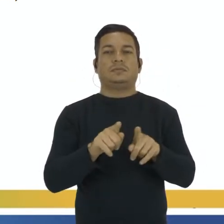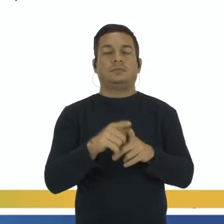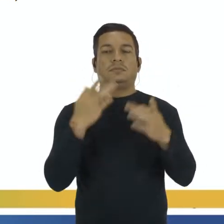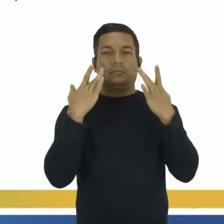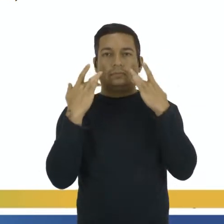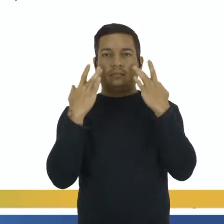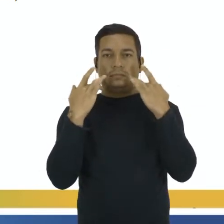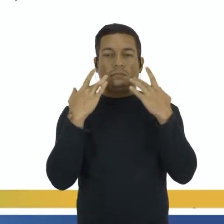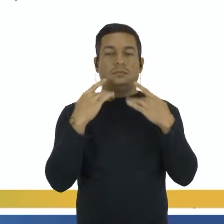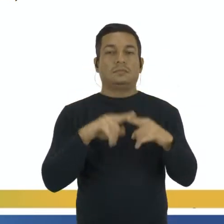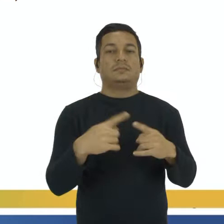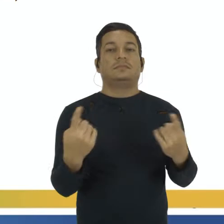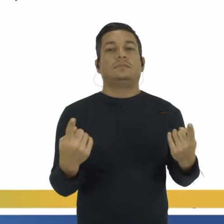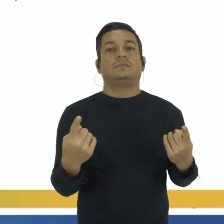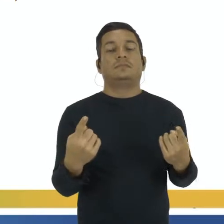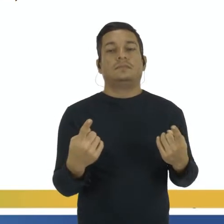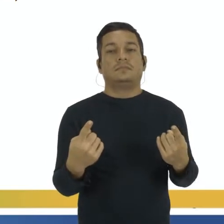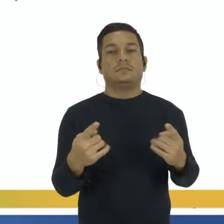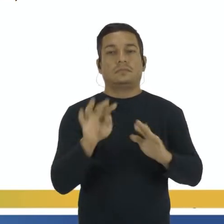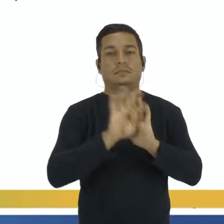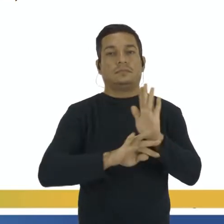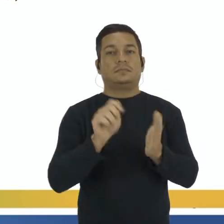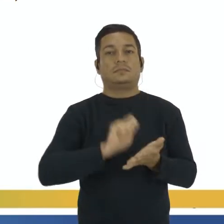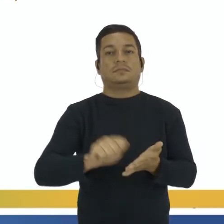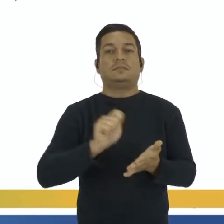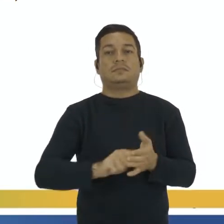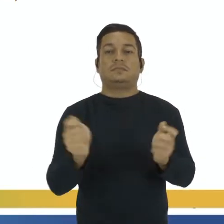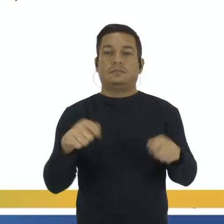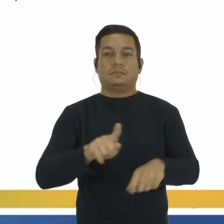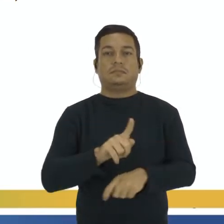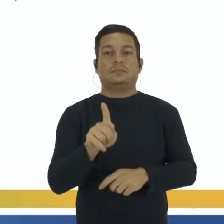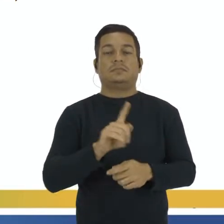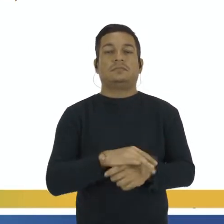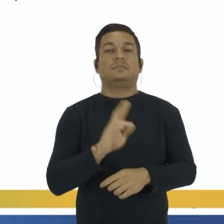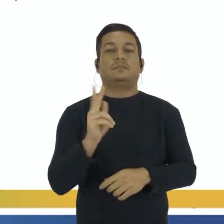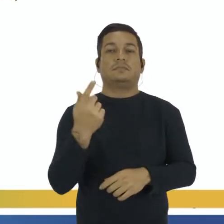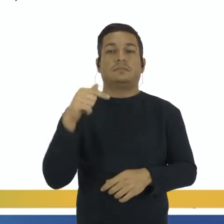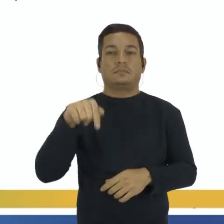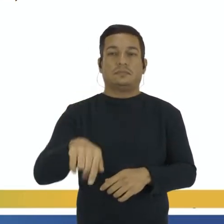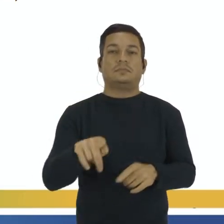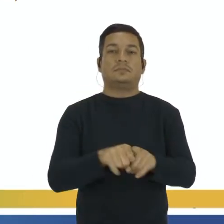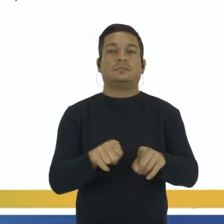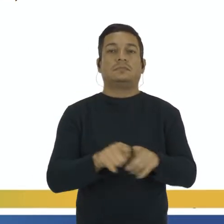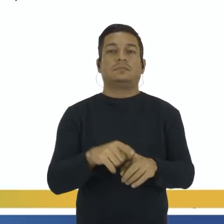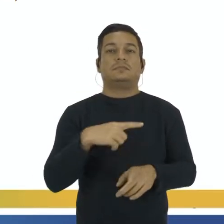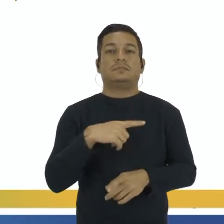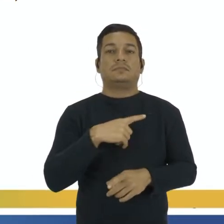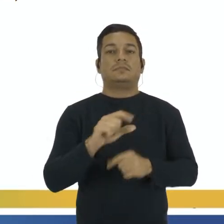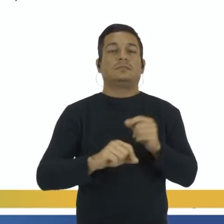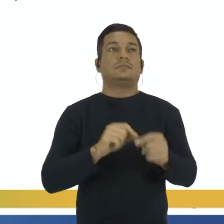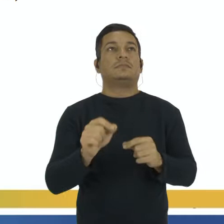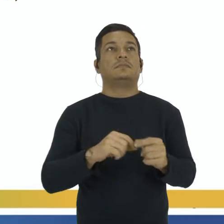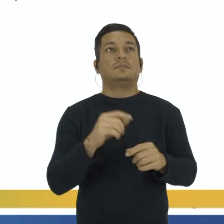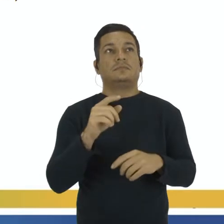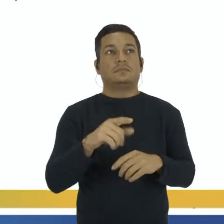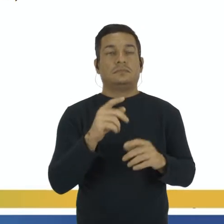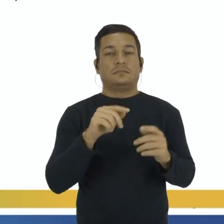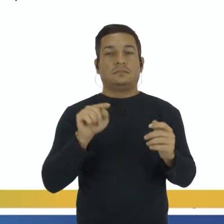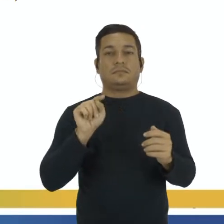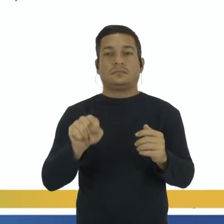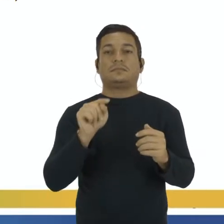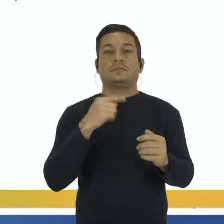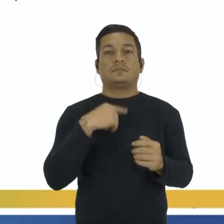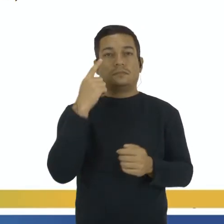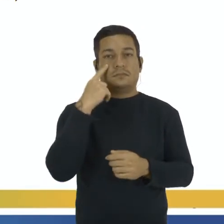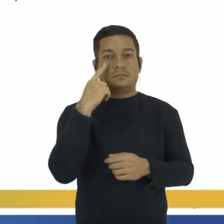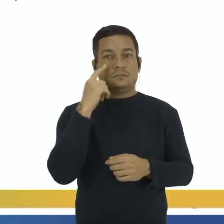teatro, mas no texto escrito isso não é possível. A HQ, ela também tem os seus recursos, como, por exemplo, a pontuação. Nós vamos ver